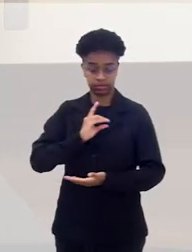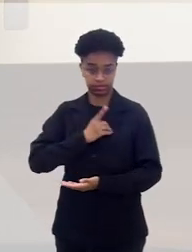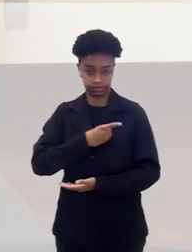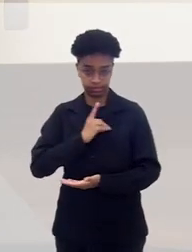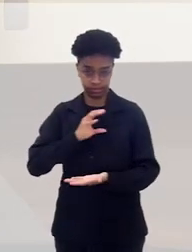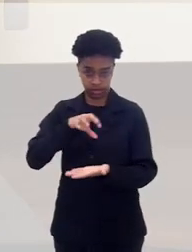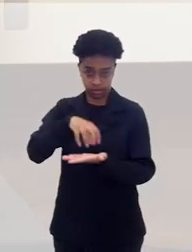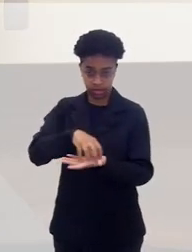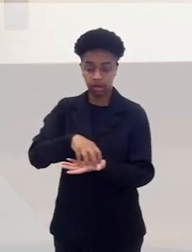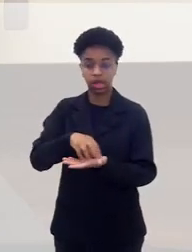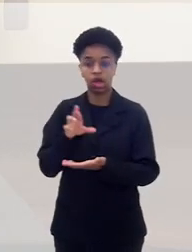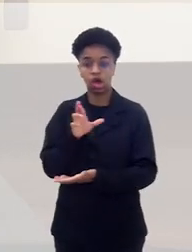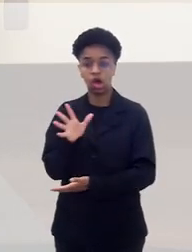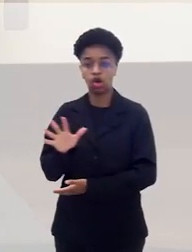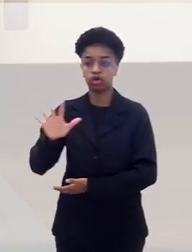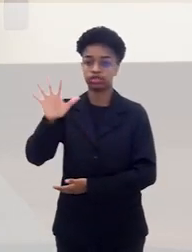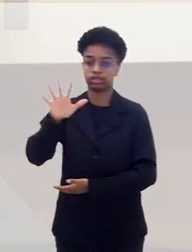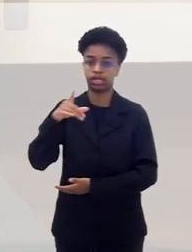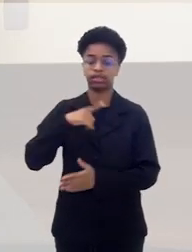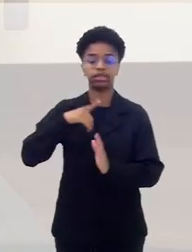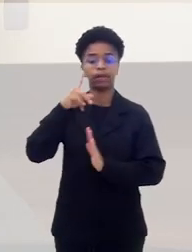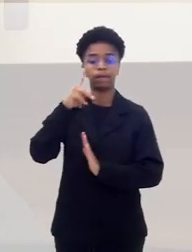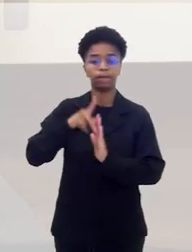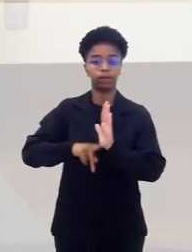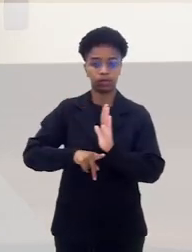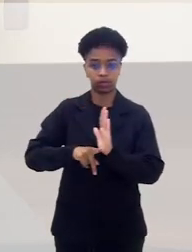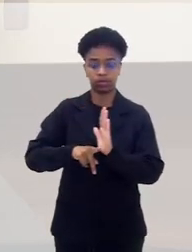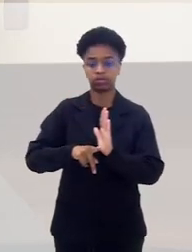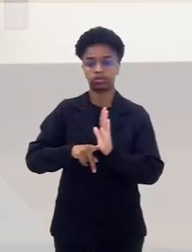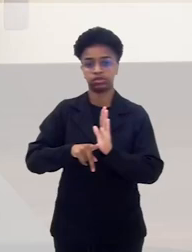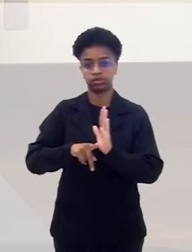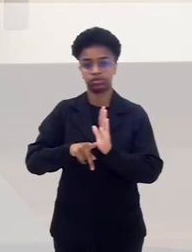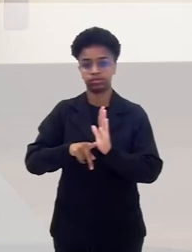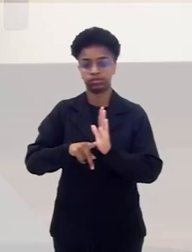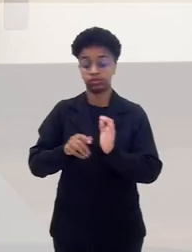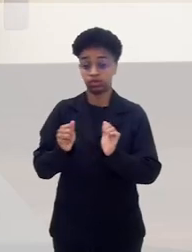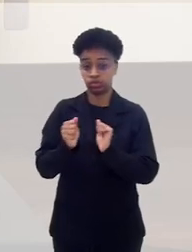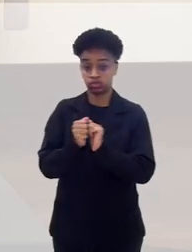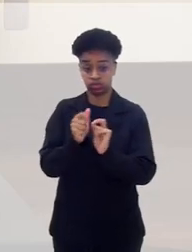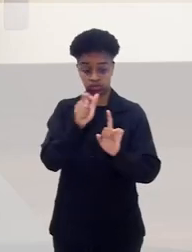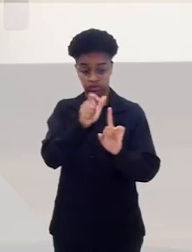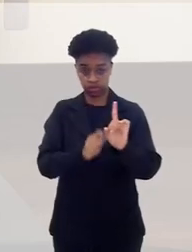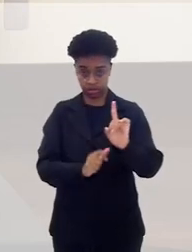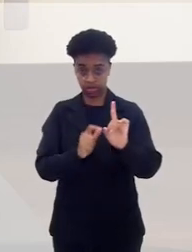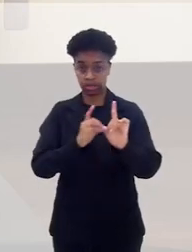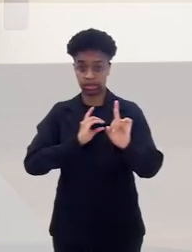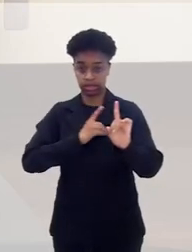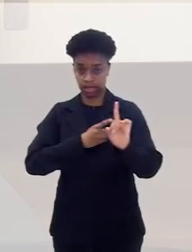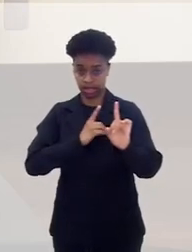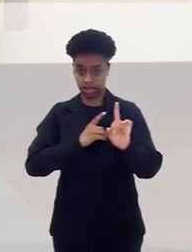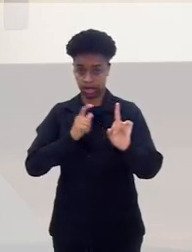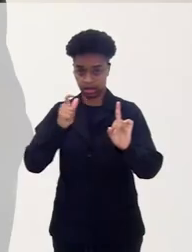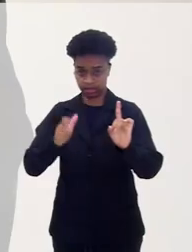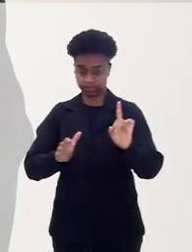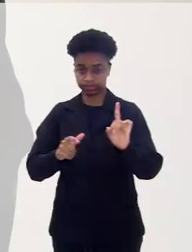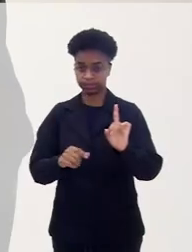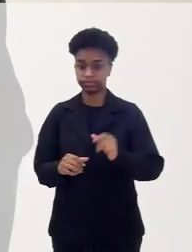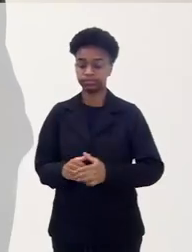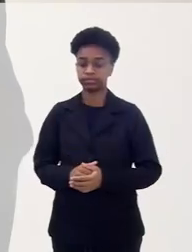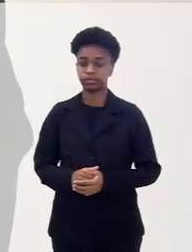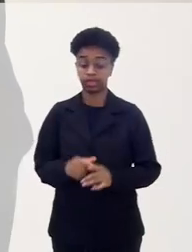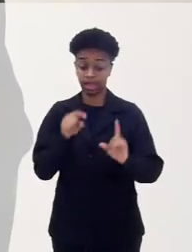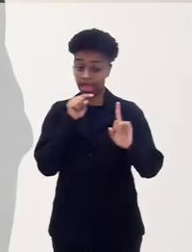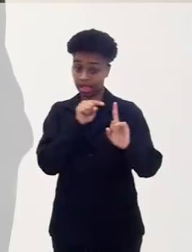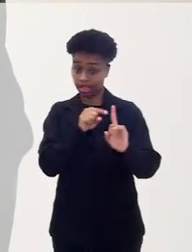policial da Rocinha um projeto com a delegada local é